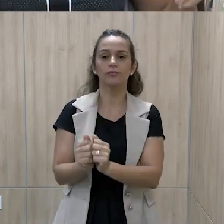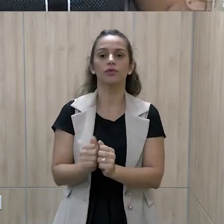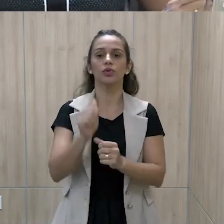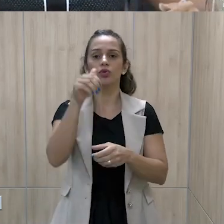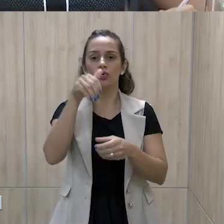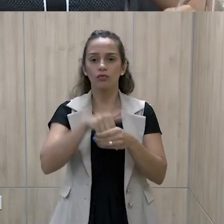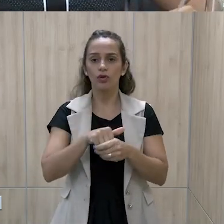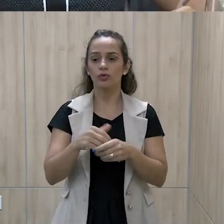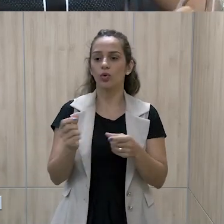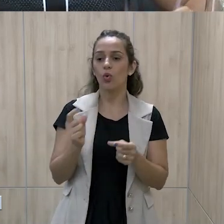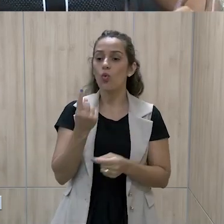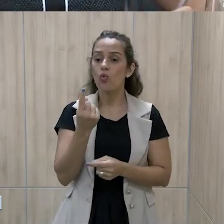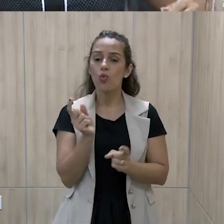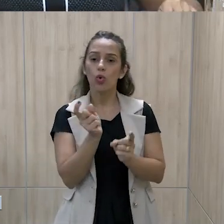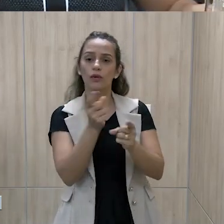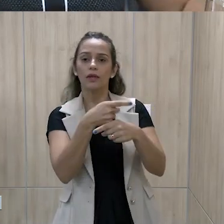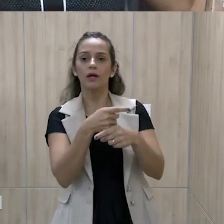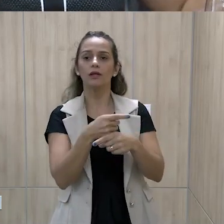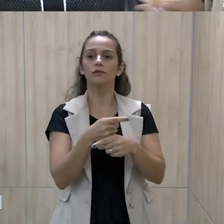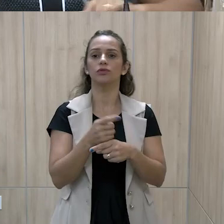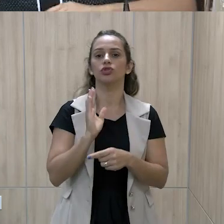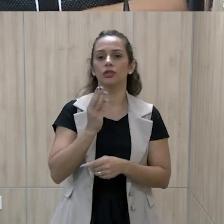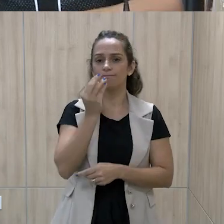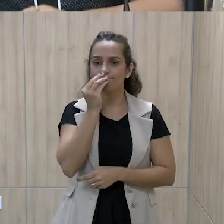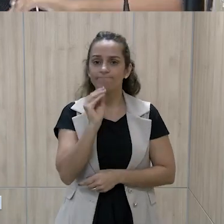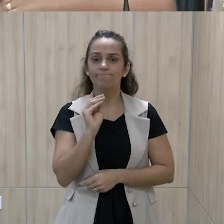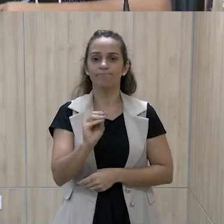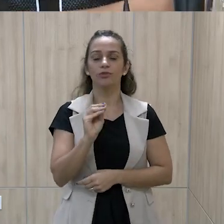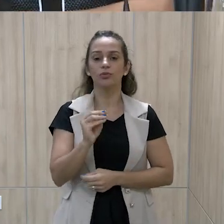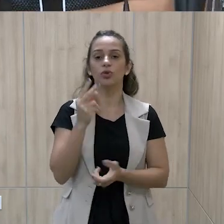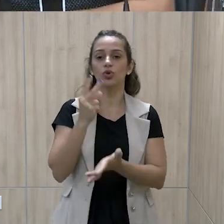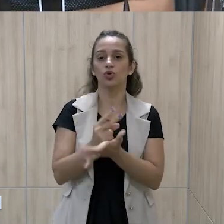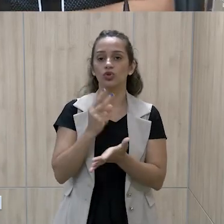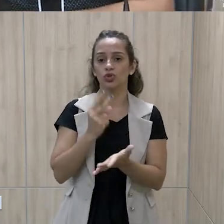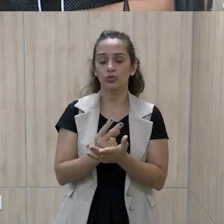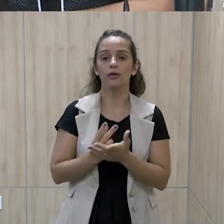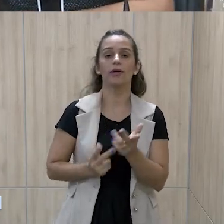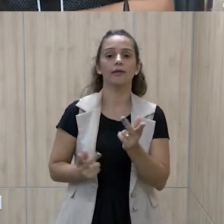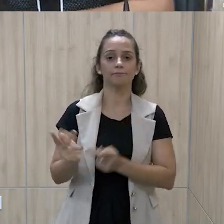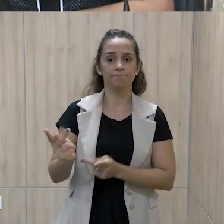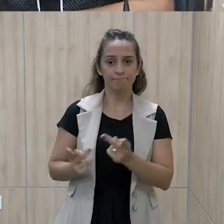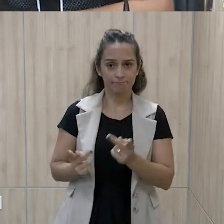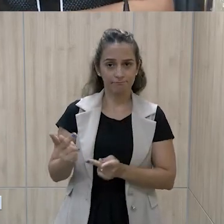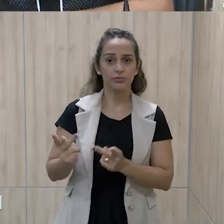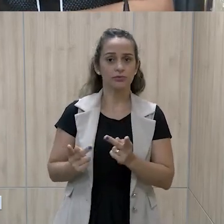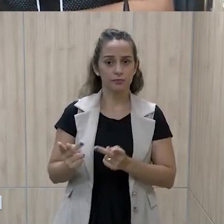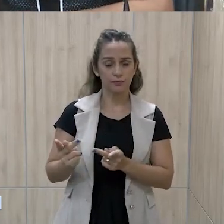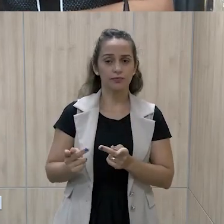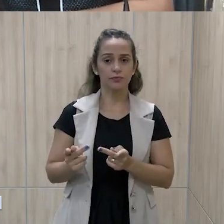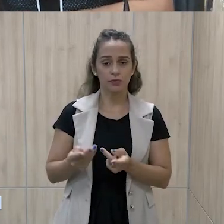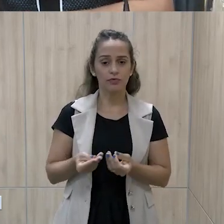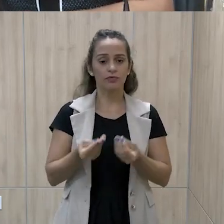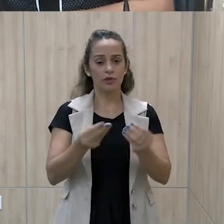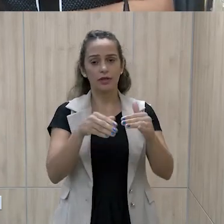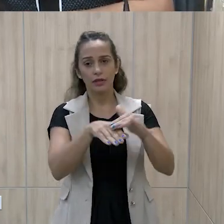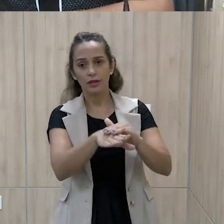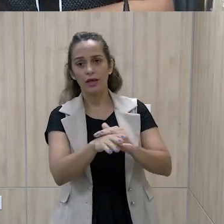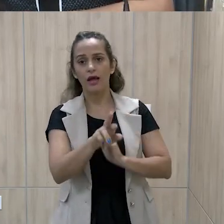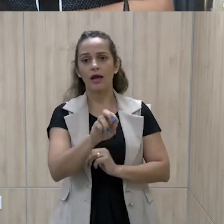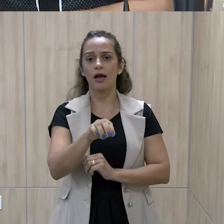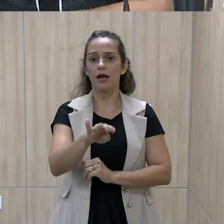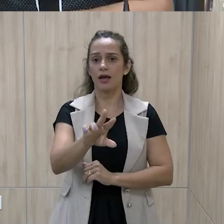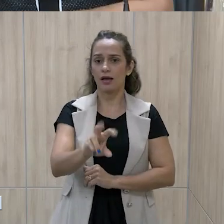portanto com o voto contrário está rejeitado o prosseguimento da matéria e